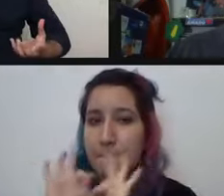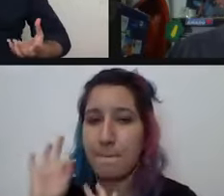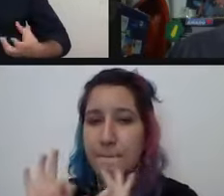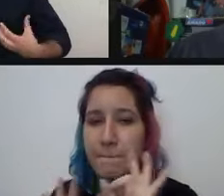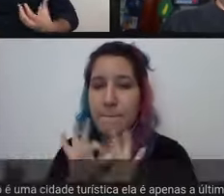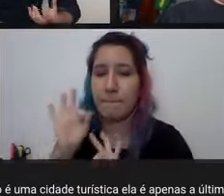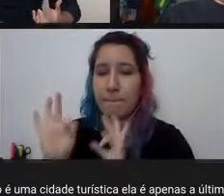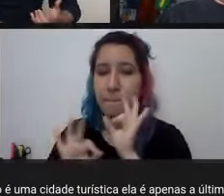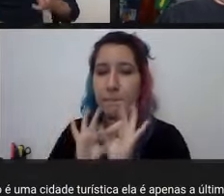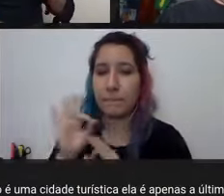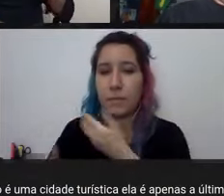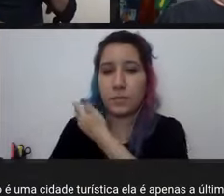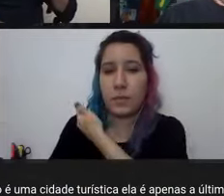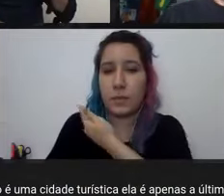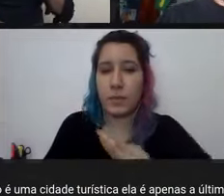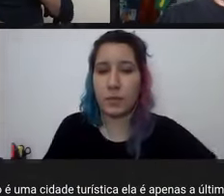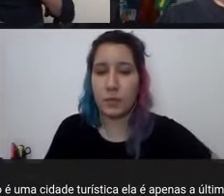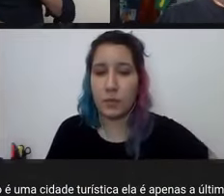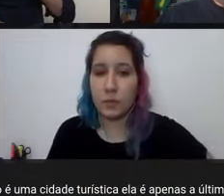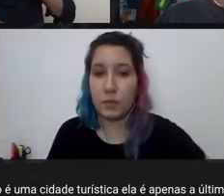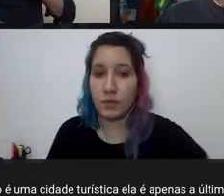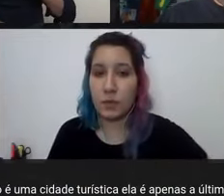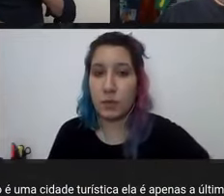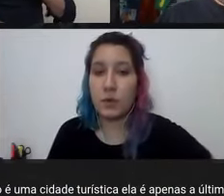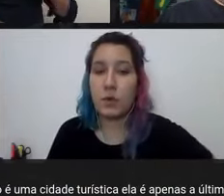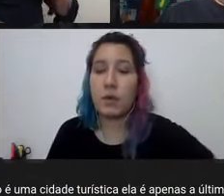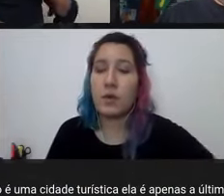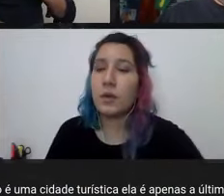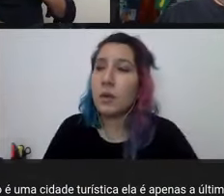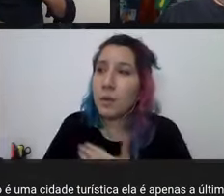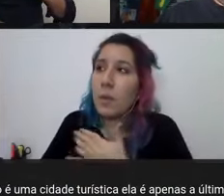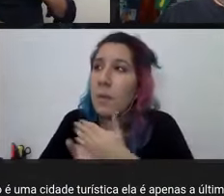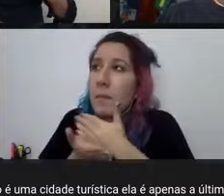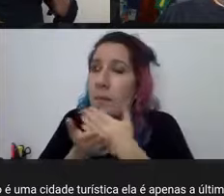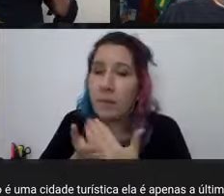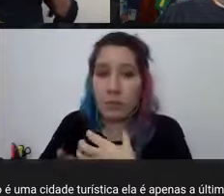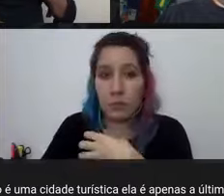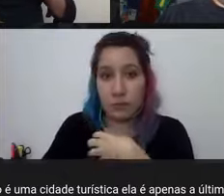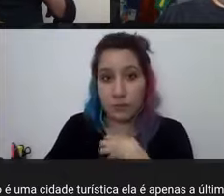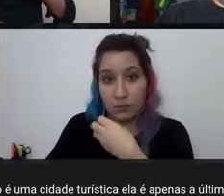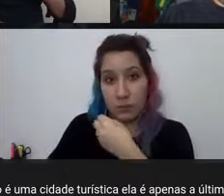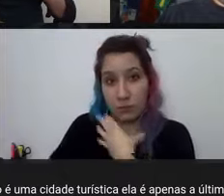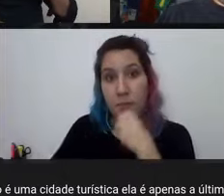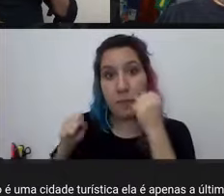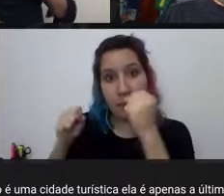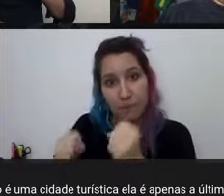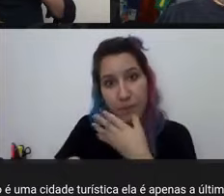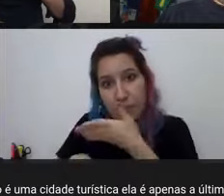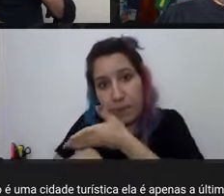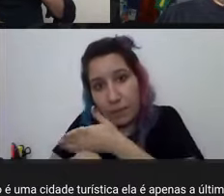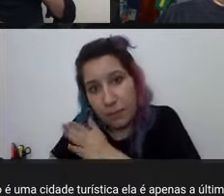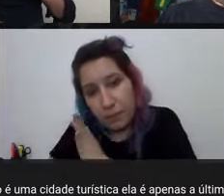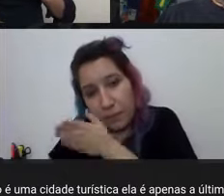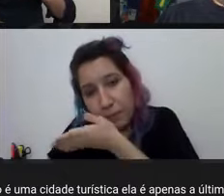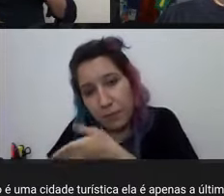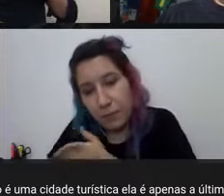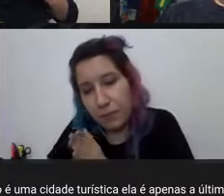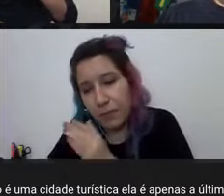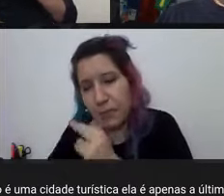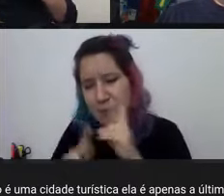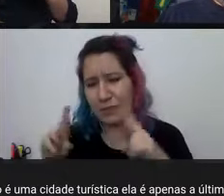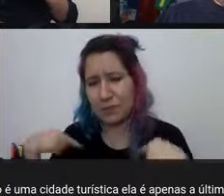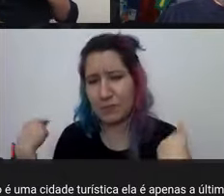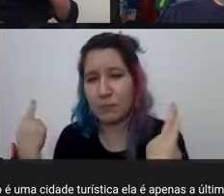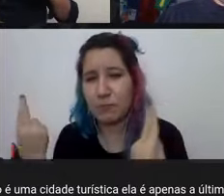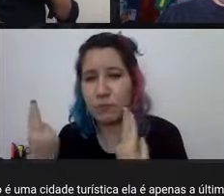tem construído de forma aberta. Você que está nos assistindo pode participar. A gente tem construído aí numa série de reuniões, mas